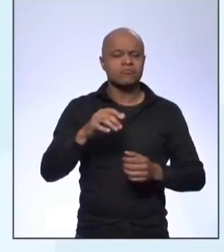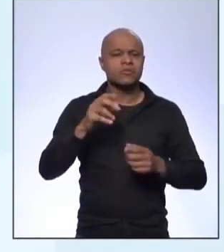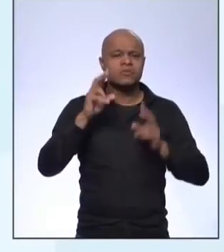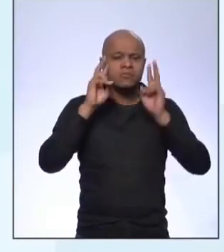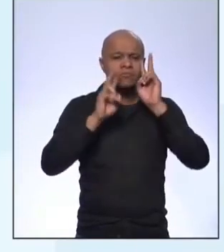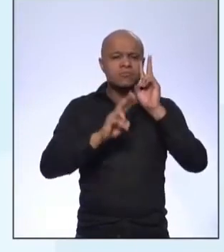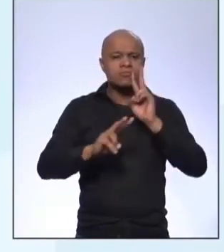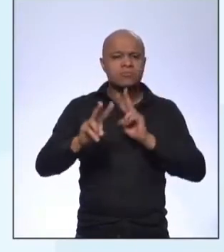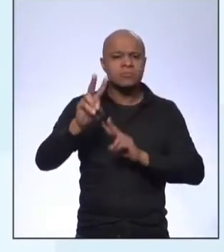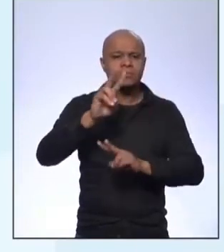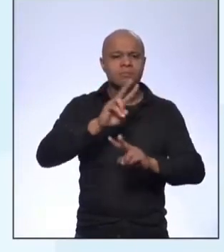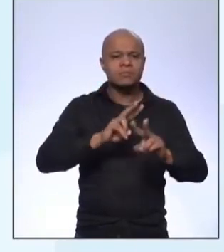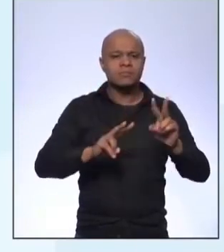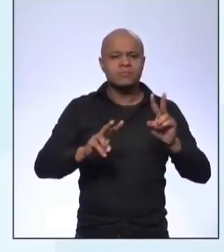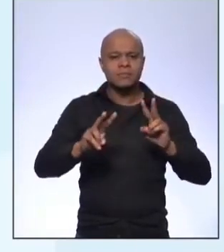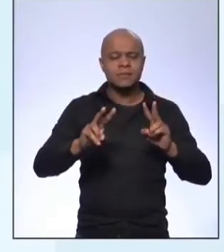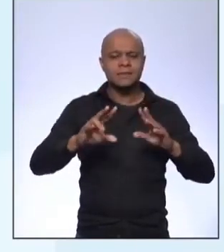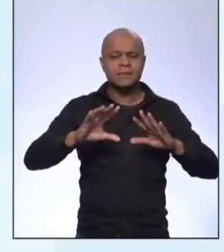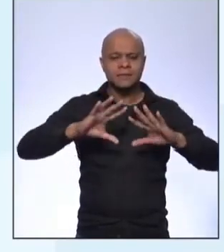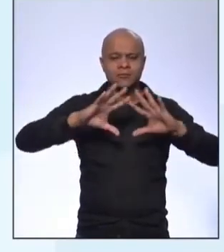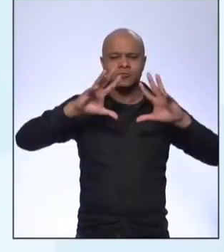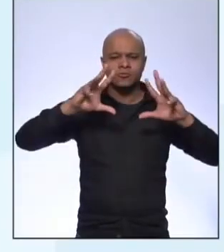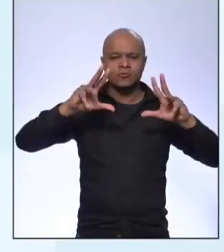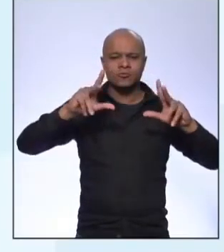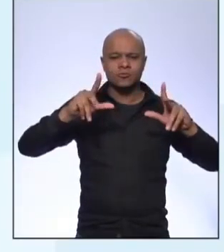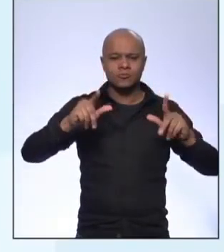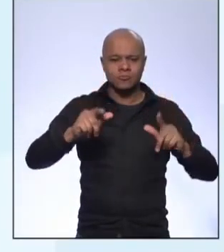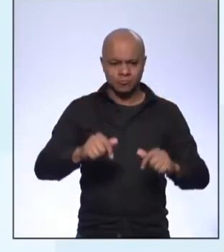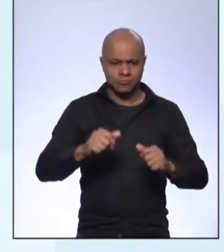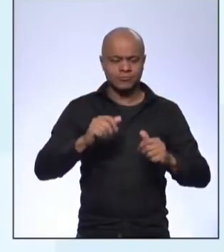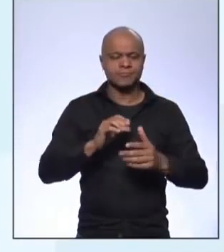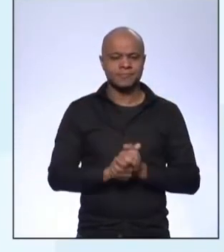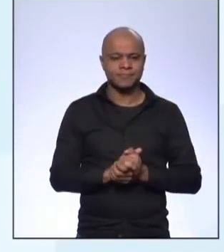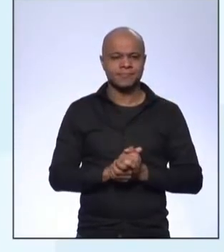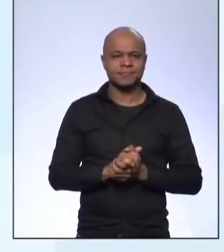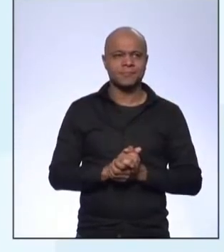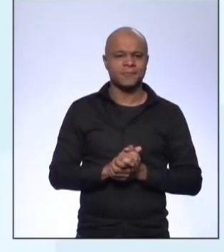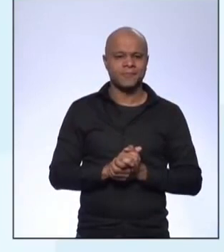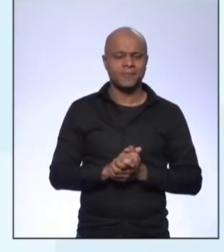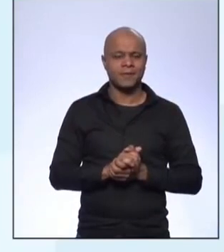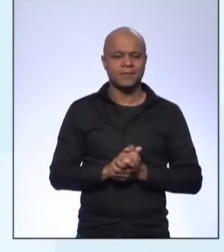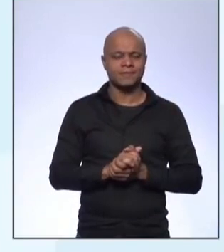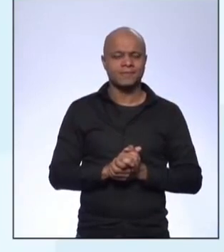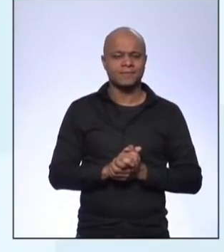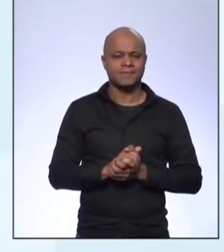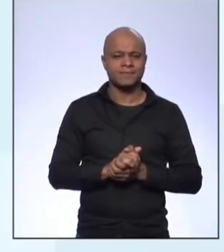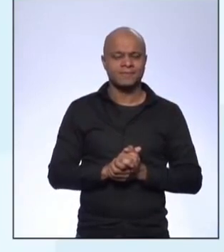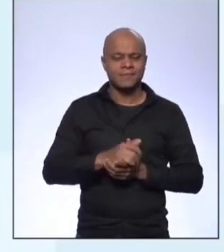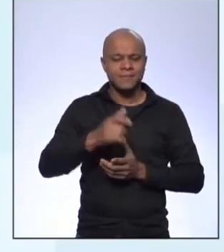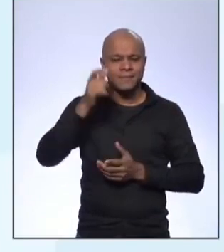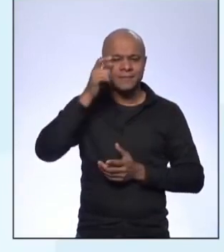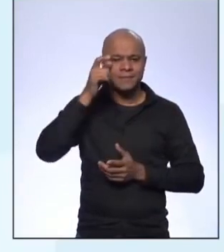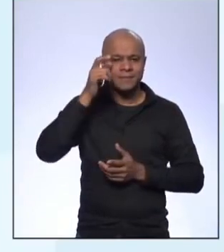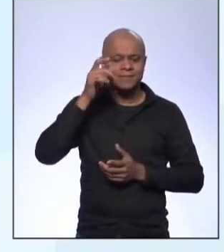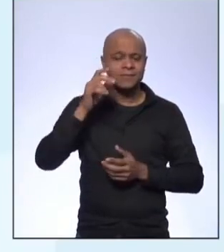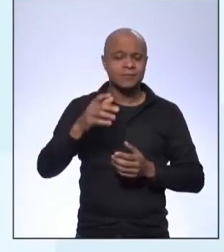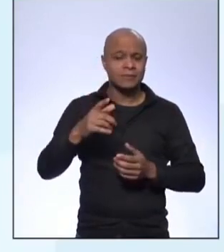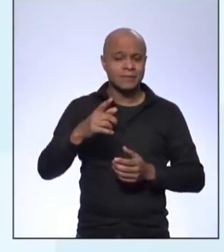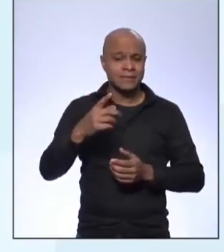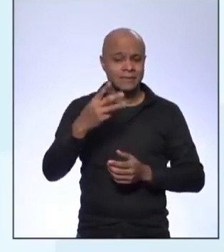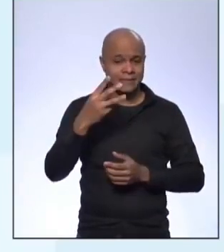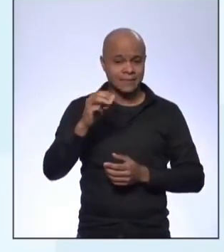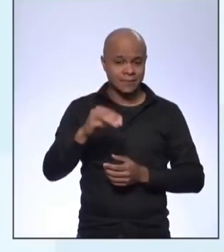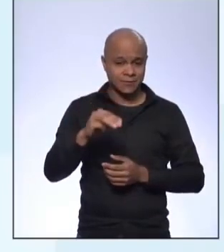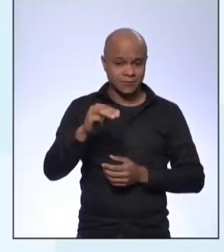só, de novo a imagem geral aí da cena, né? E vocês observando essa cena, vocês vão ter